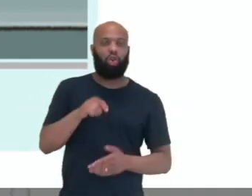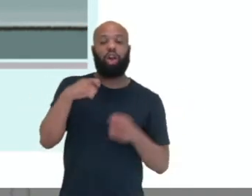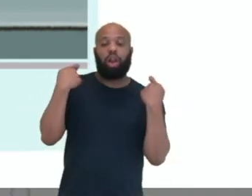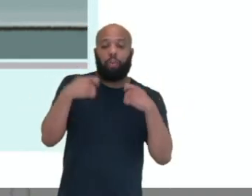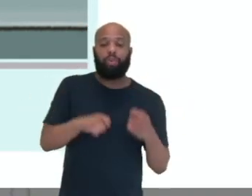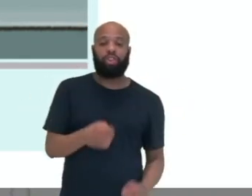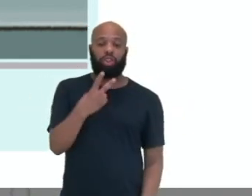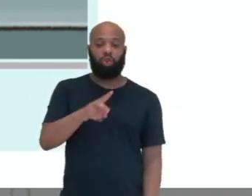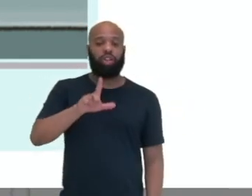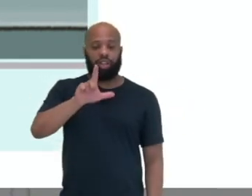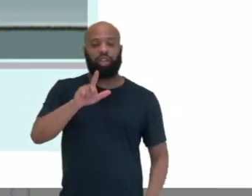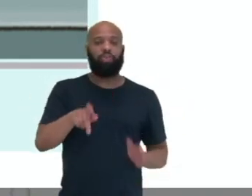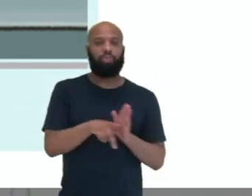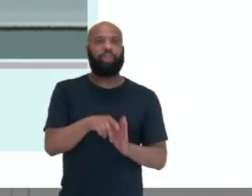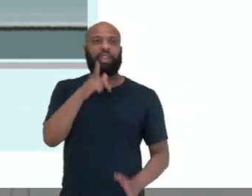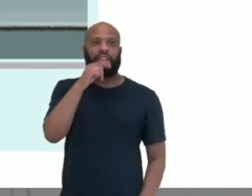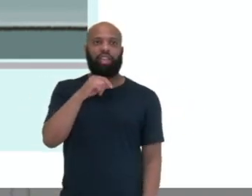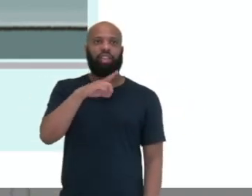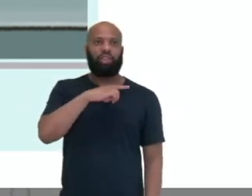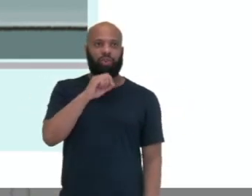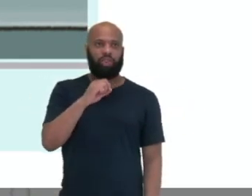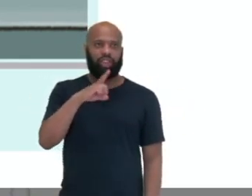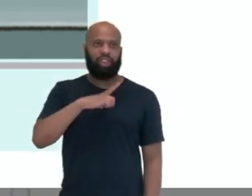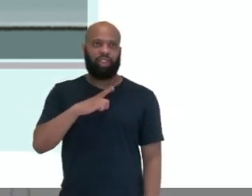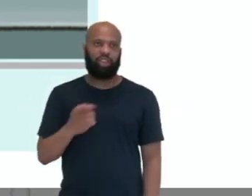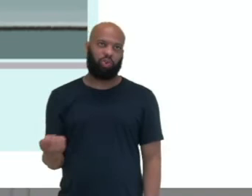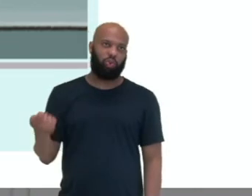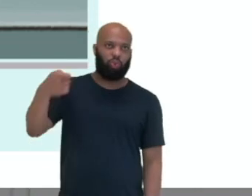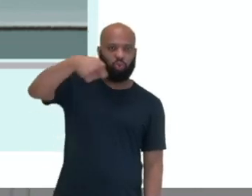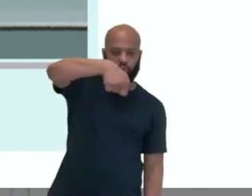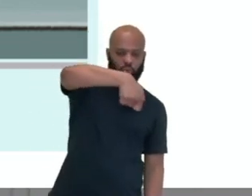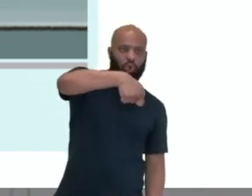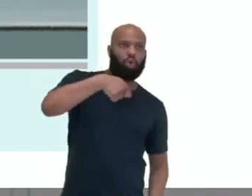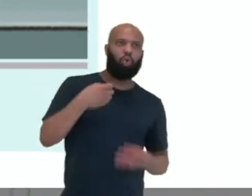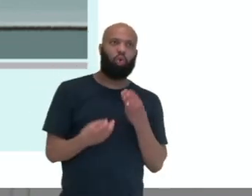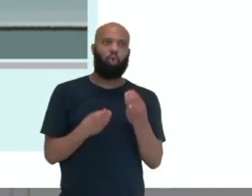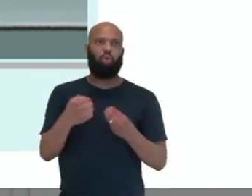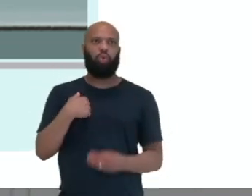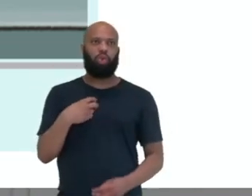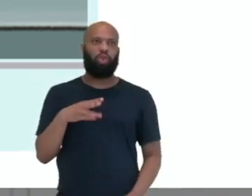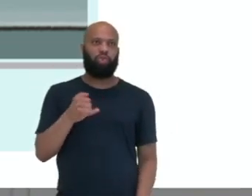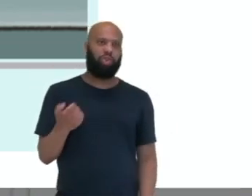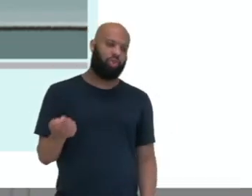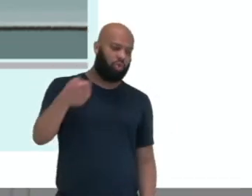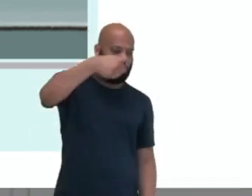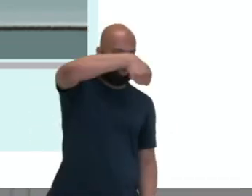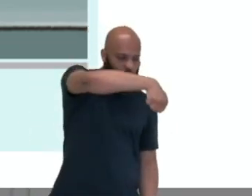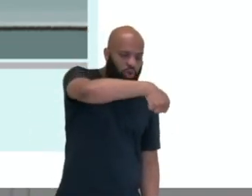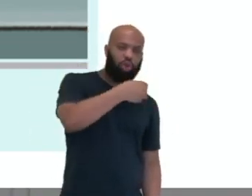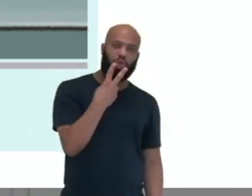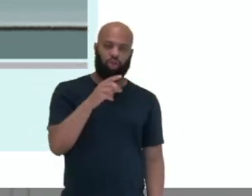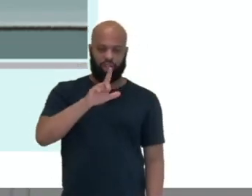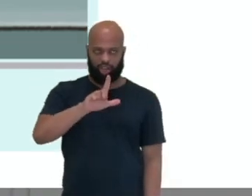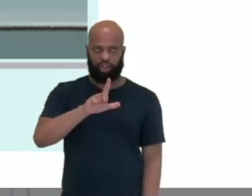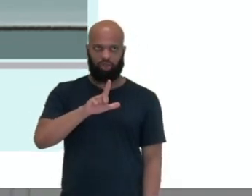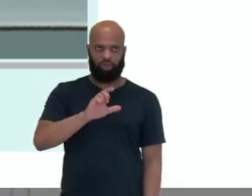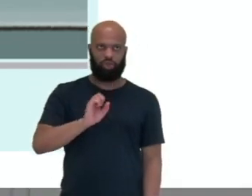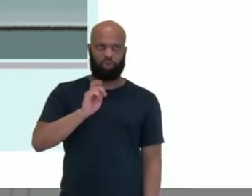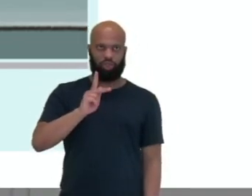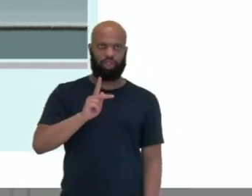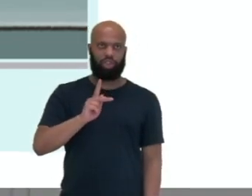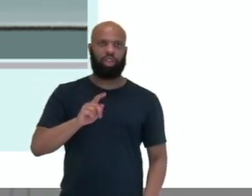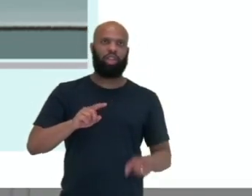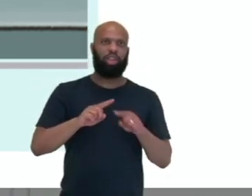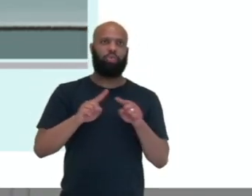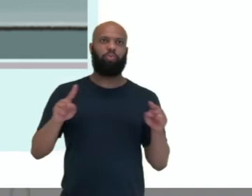litros, né, de água na jarra de 5. Então, a gente tem, como que a gente pode fazer para colocar 2 litros ali dentro? Então, ele tá